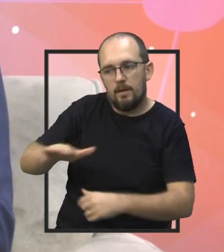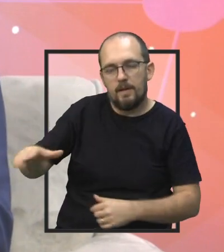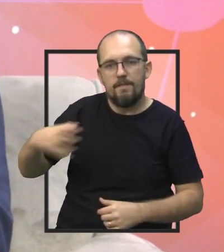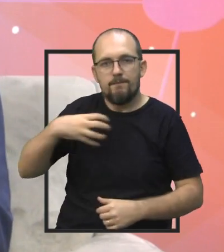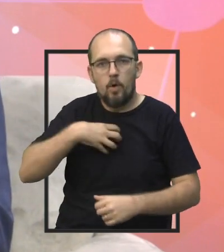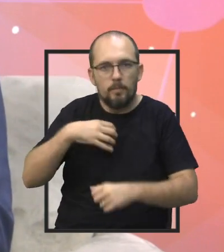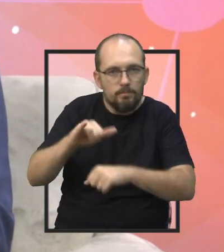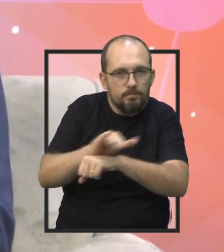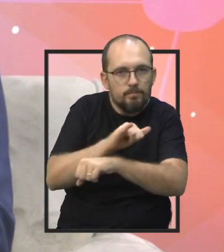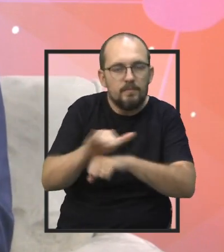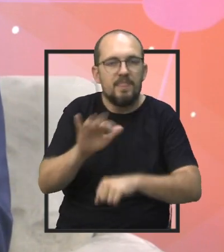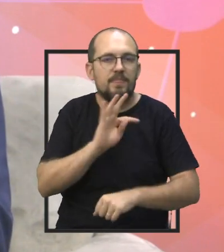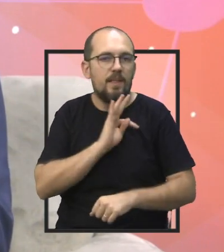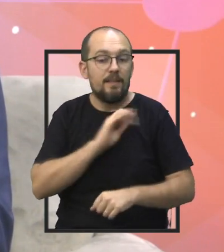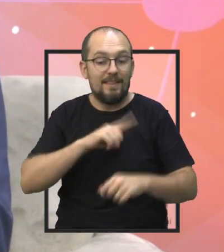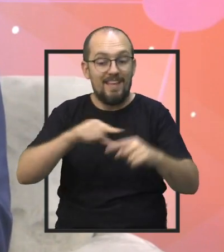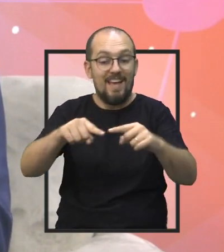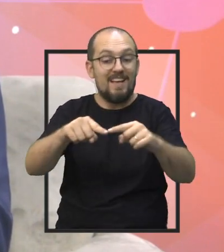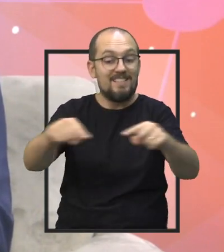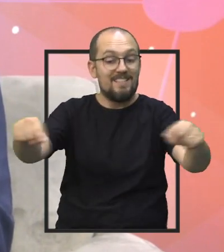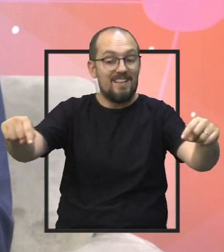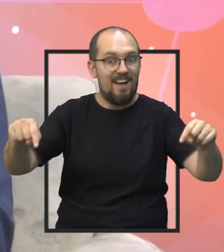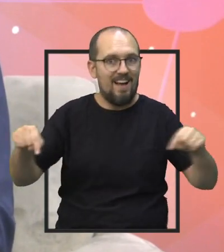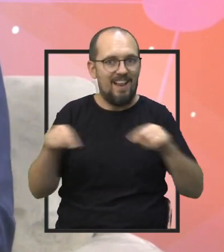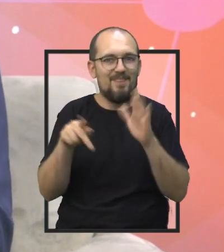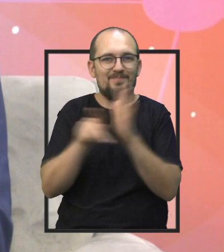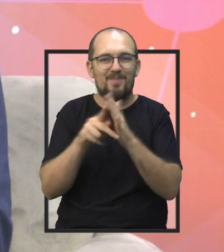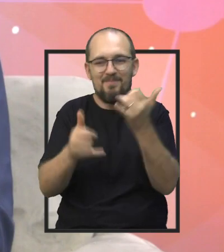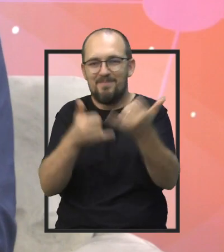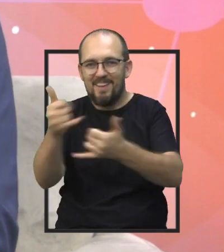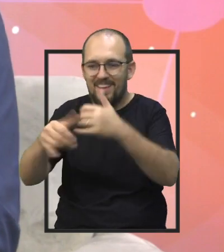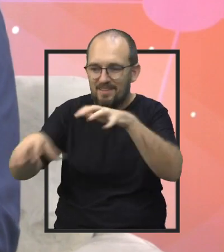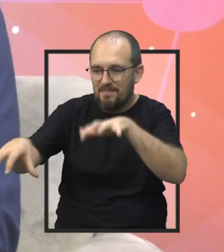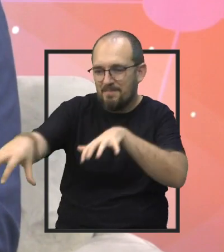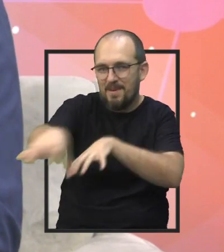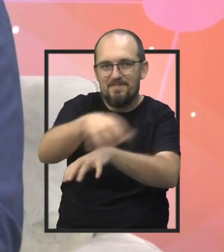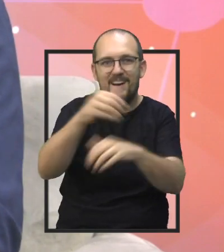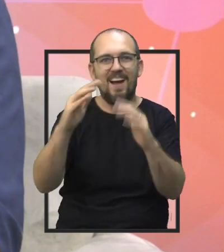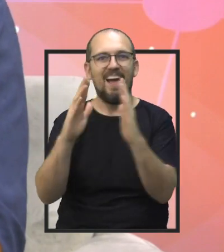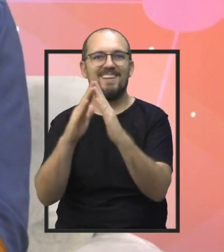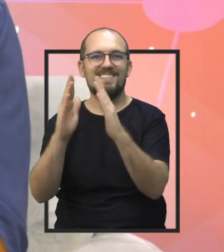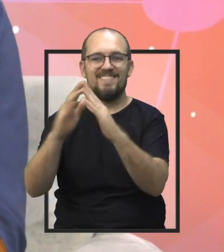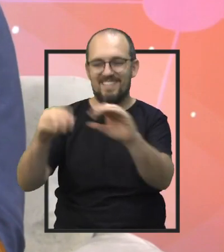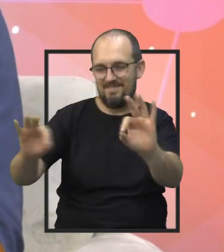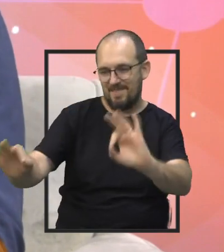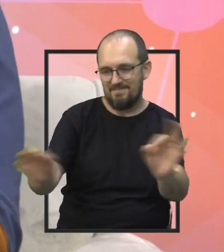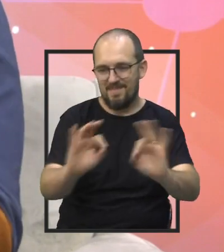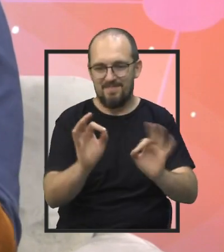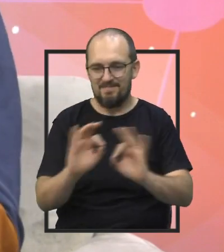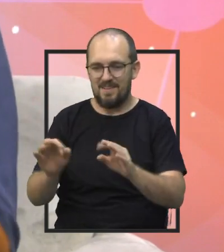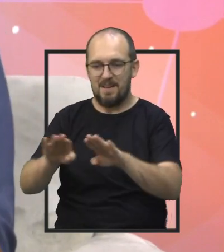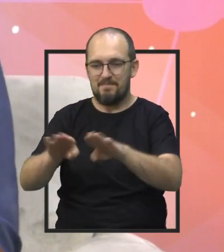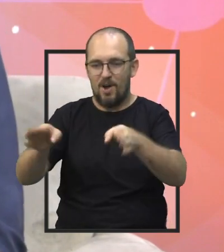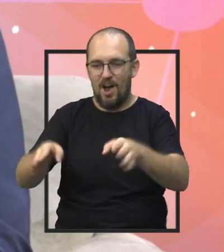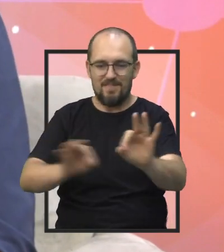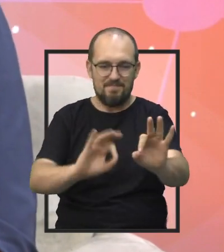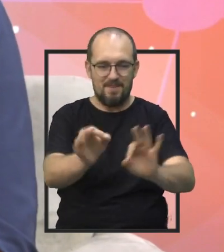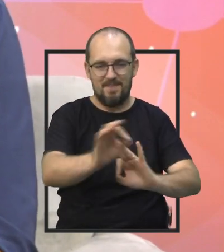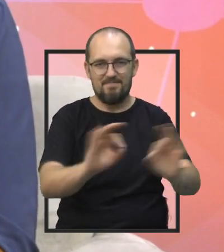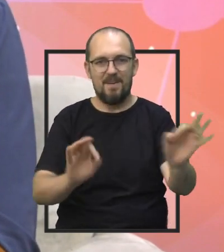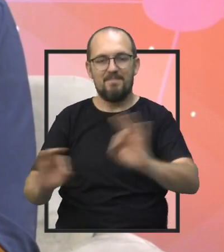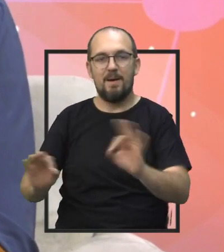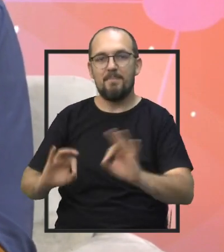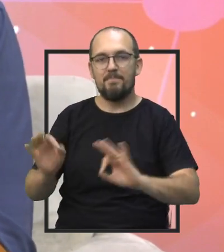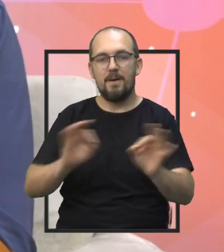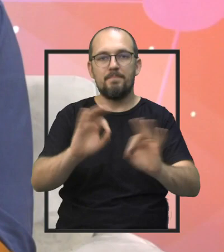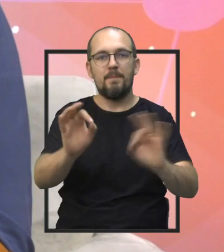muito técnica, né? Temos uma sala de ludoterapia, com a réplica de uma casinha, com todos os móveis, com todos os cômodos